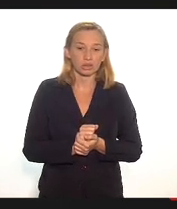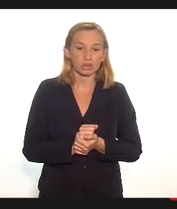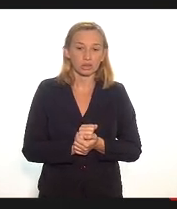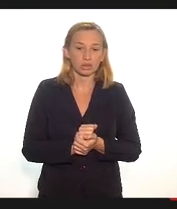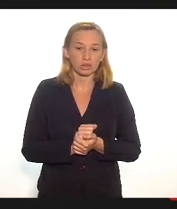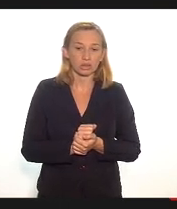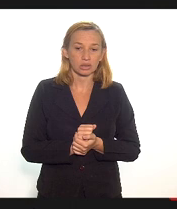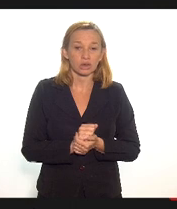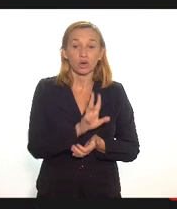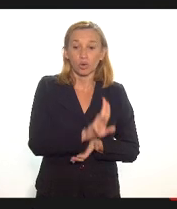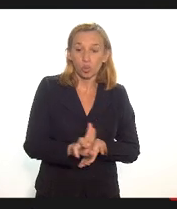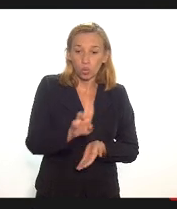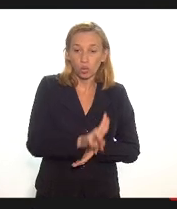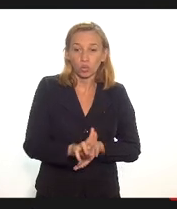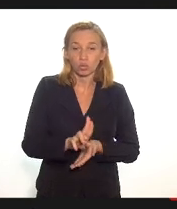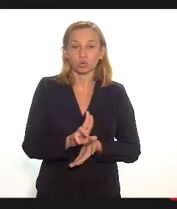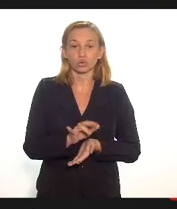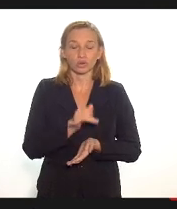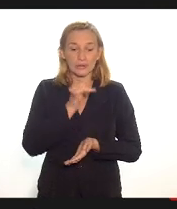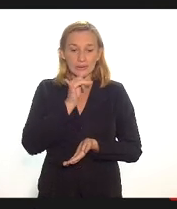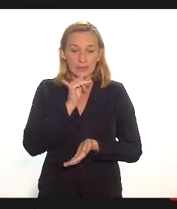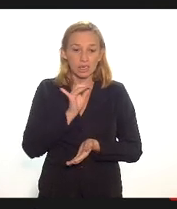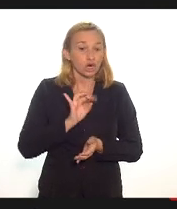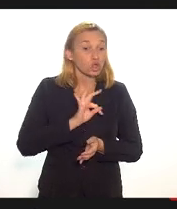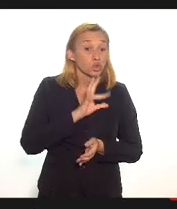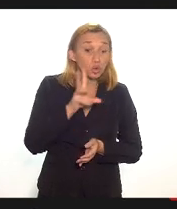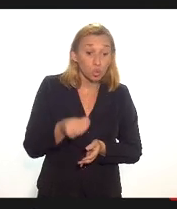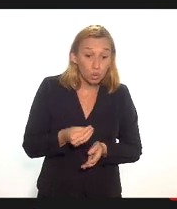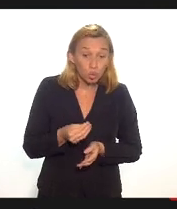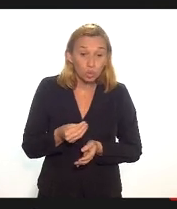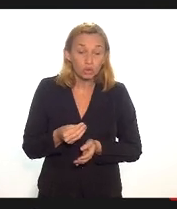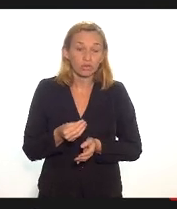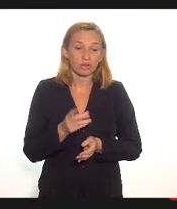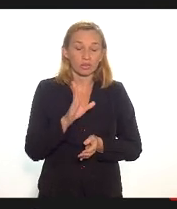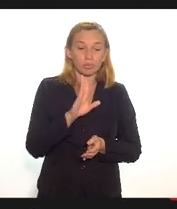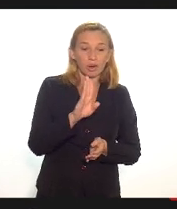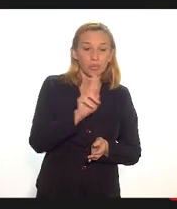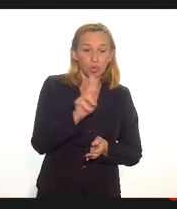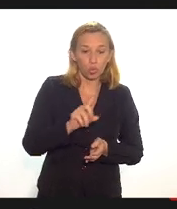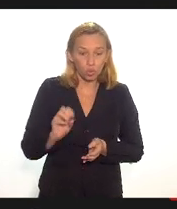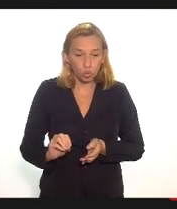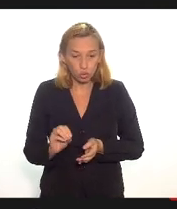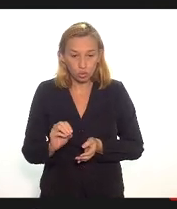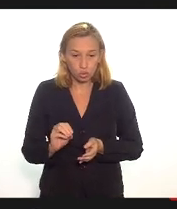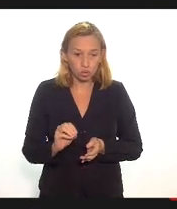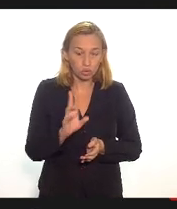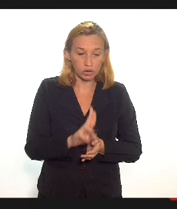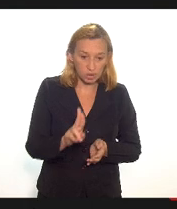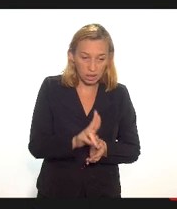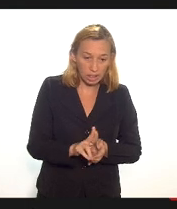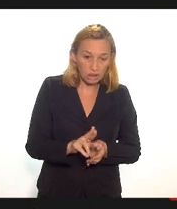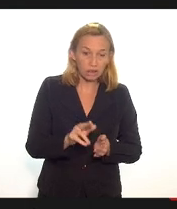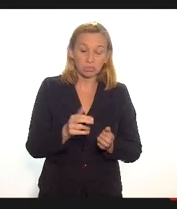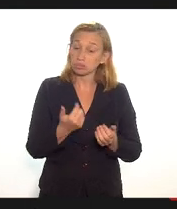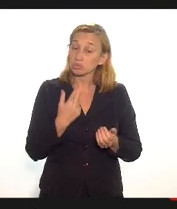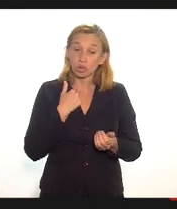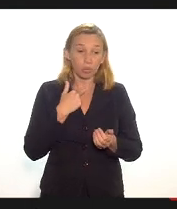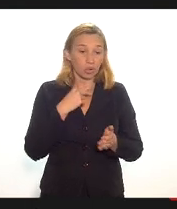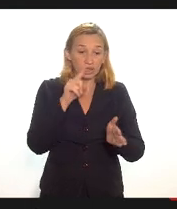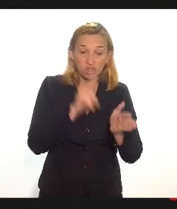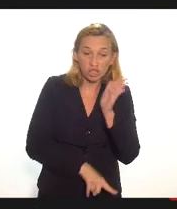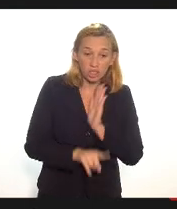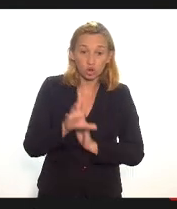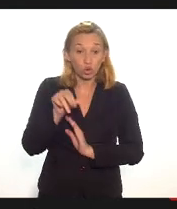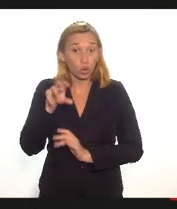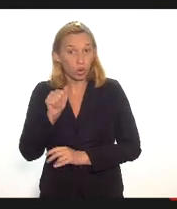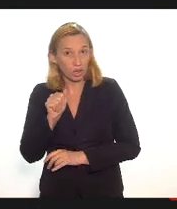considerados para Búzios, por exemplo. Então, tudo que foi feito para Búzios não pode ser abatido de Lula.